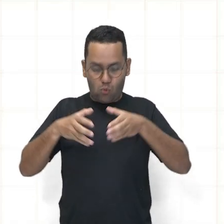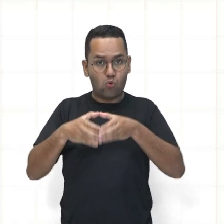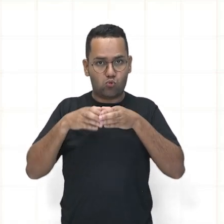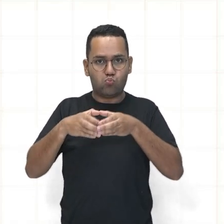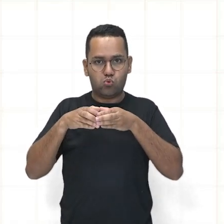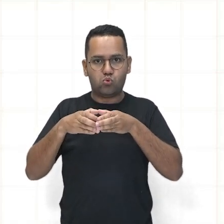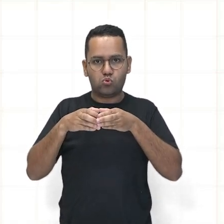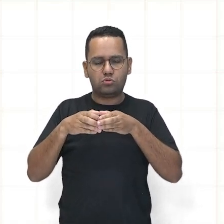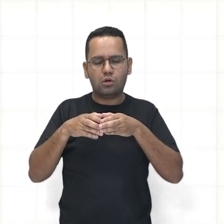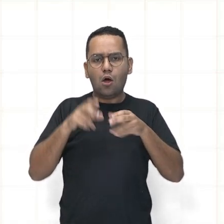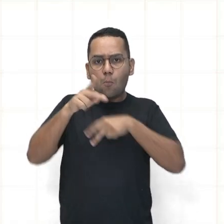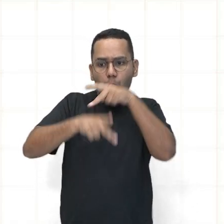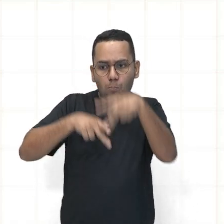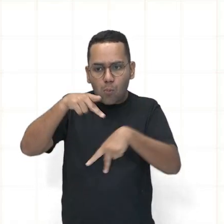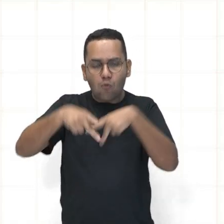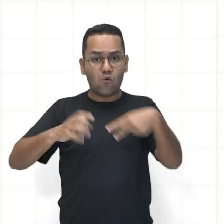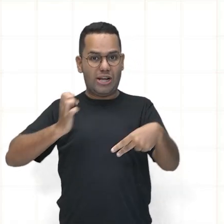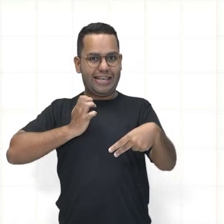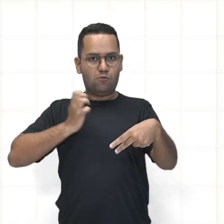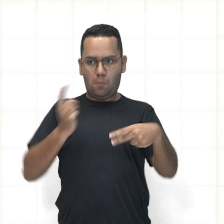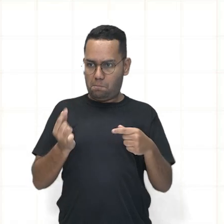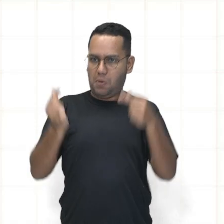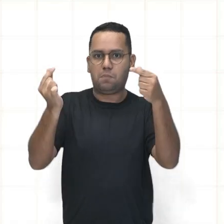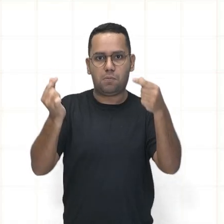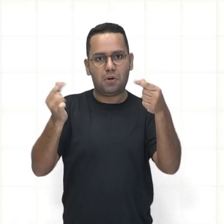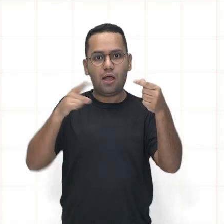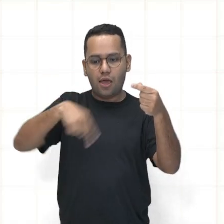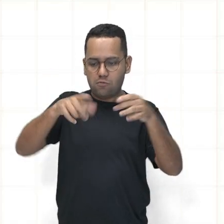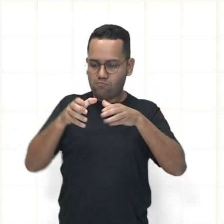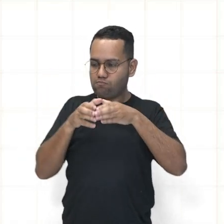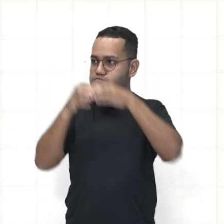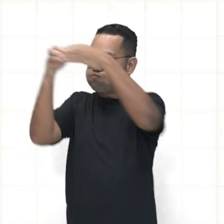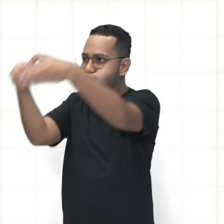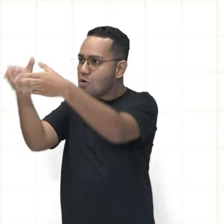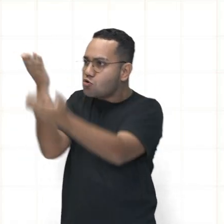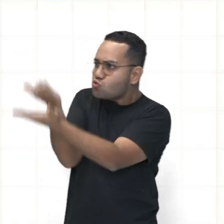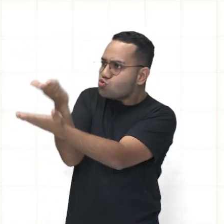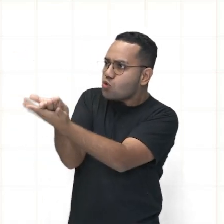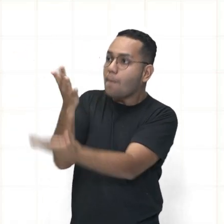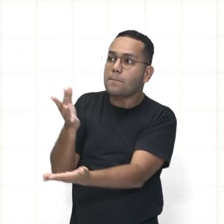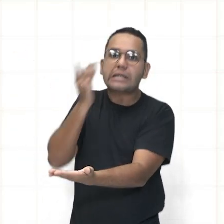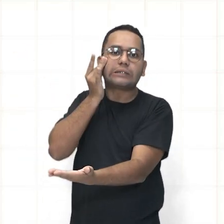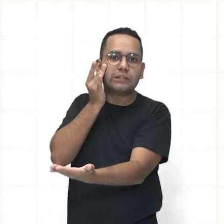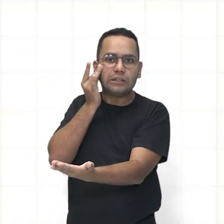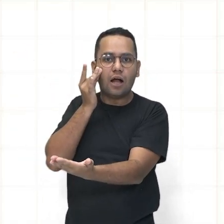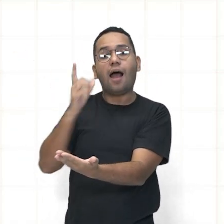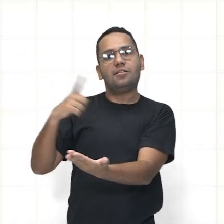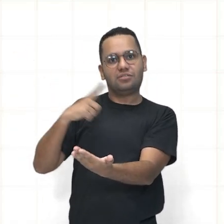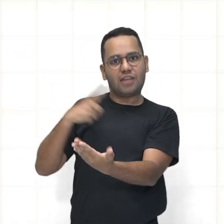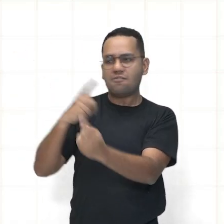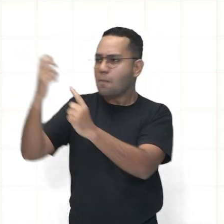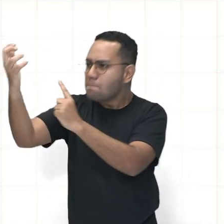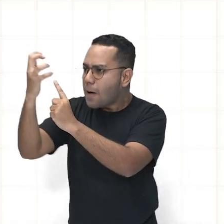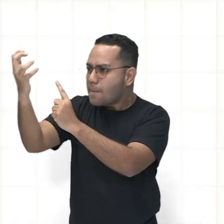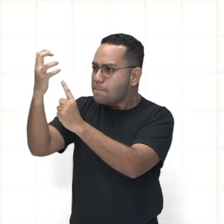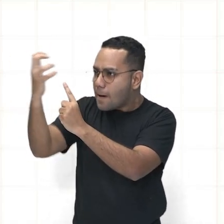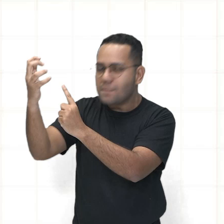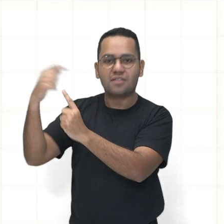ideias, com a Europa, pois estudavam na Europa, eles trouxeram essas ideias, de